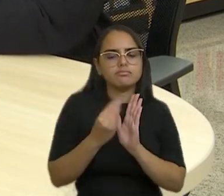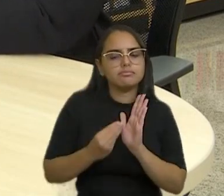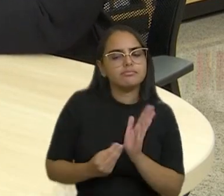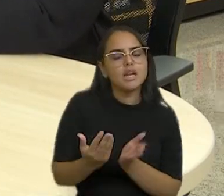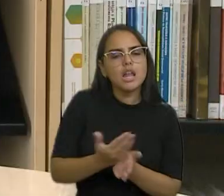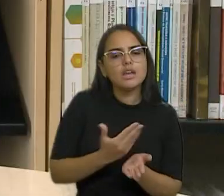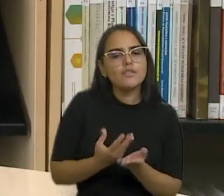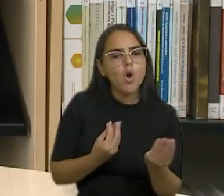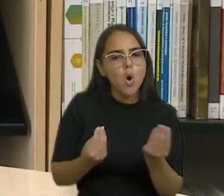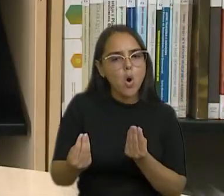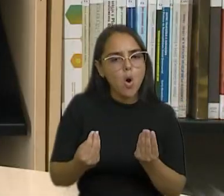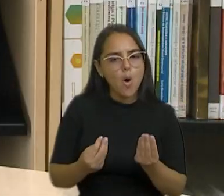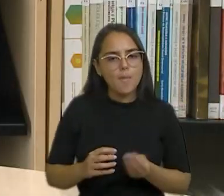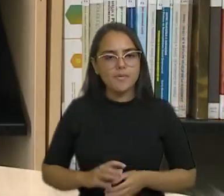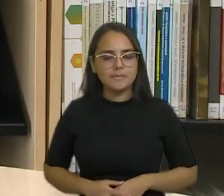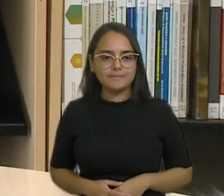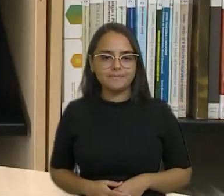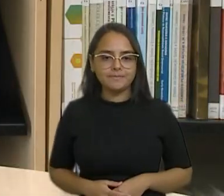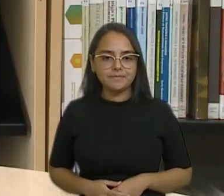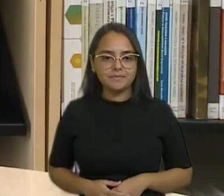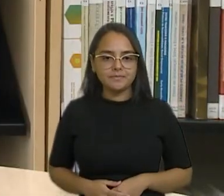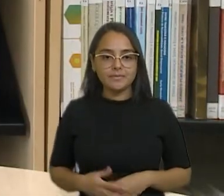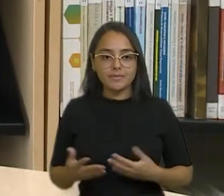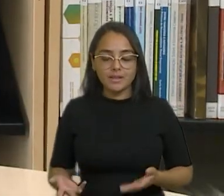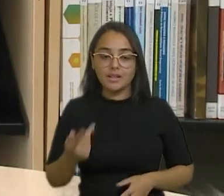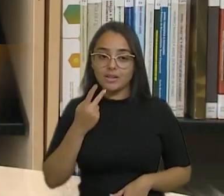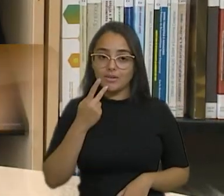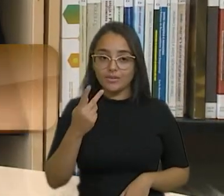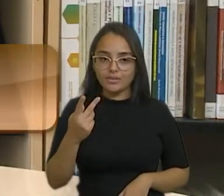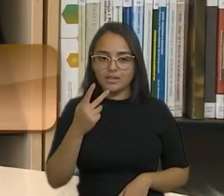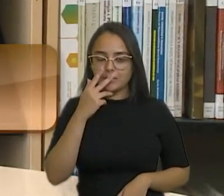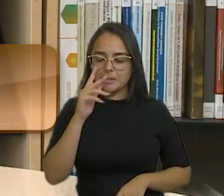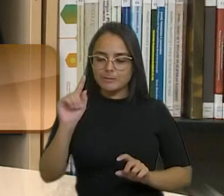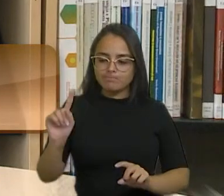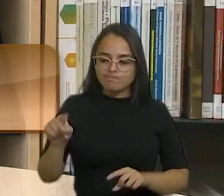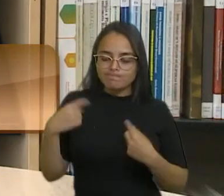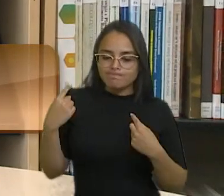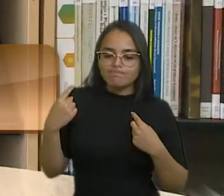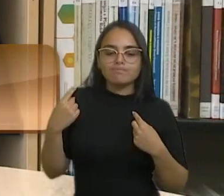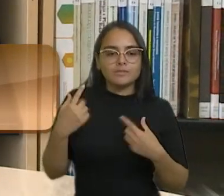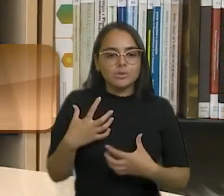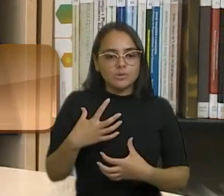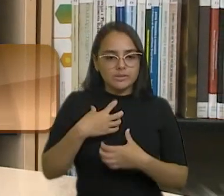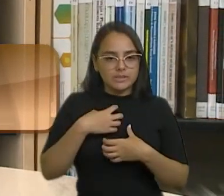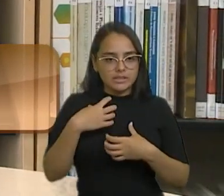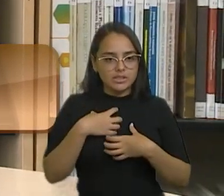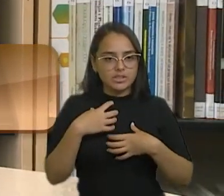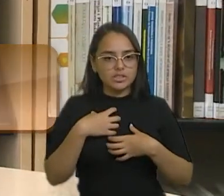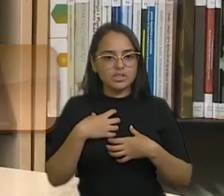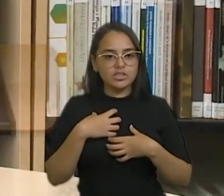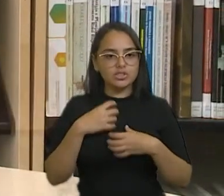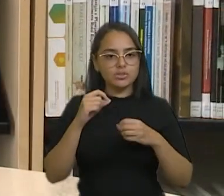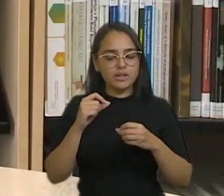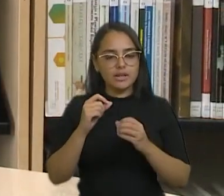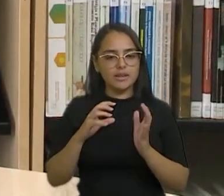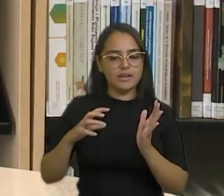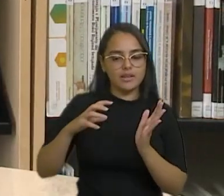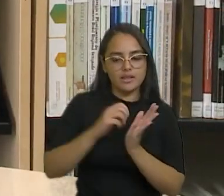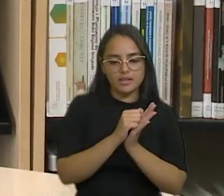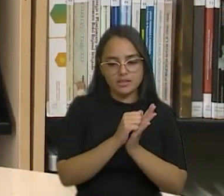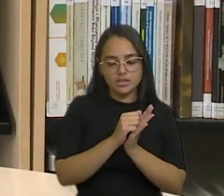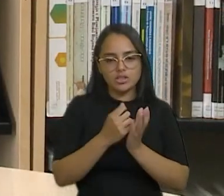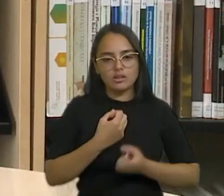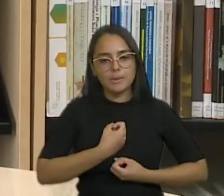livro? Eu digo que uma das provocações para eu deixar esse registro em prosa